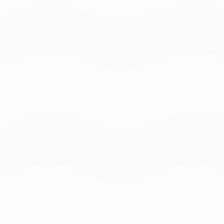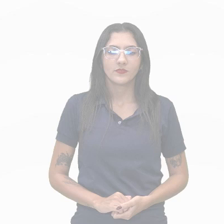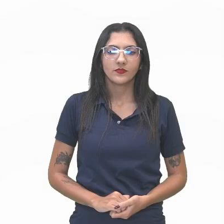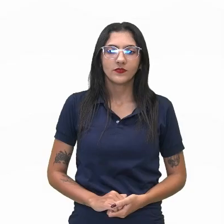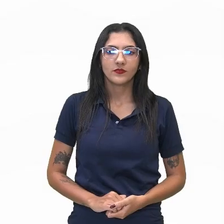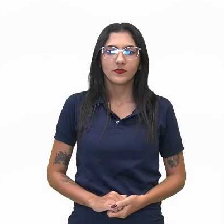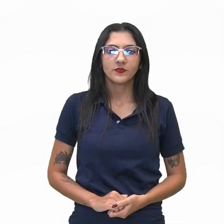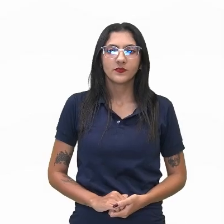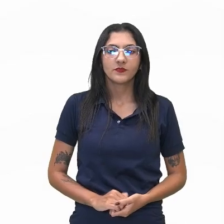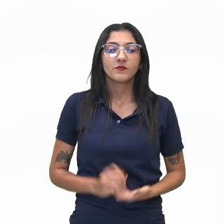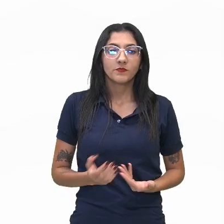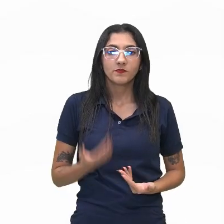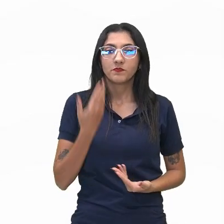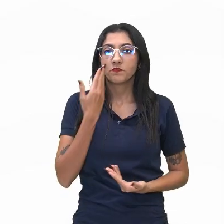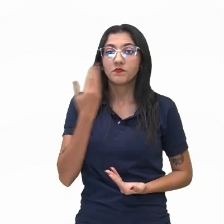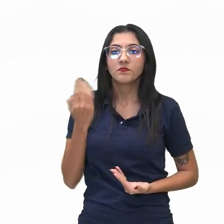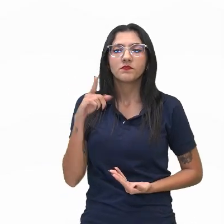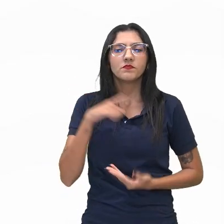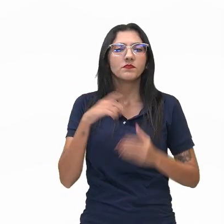a sigla